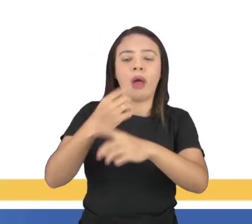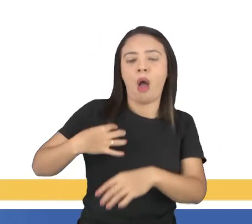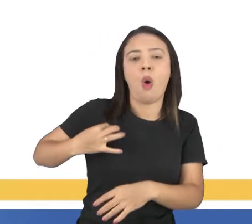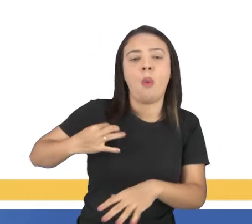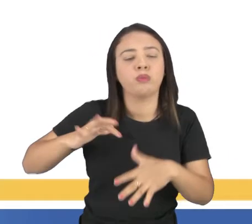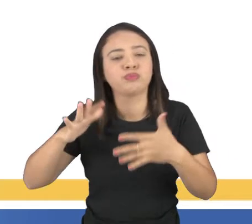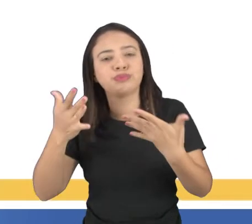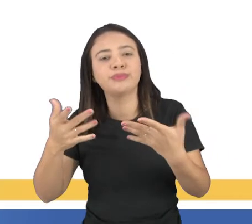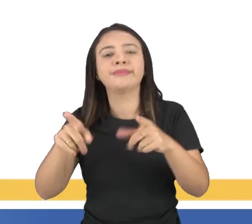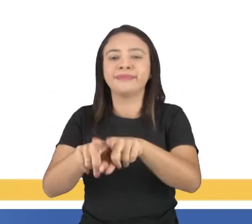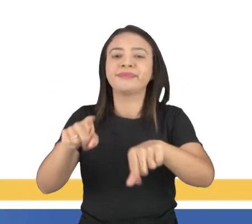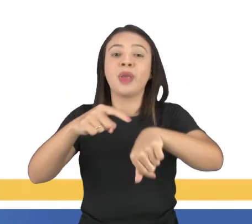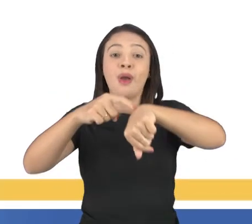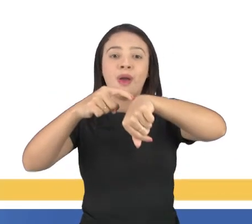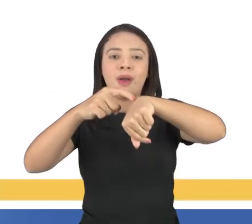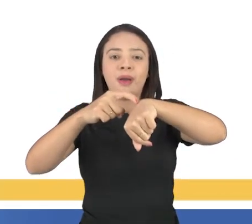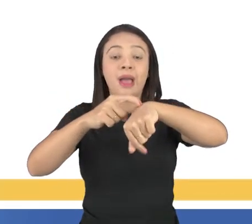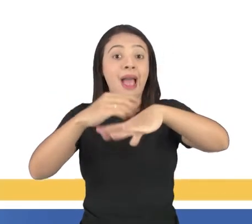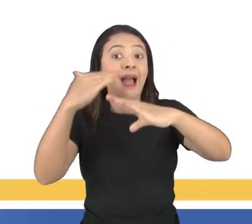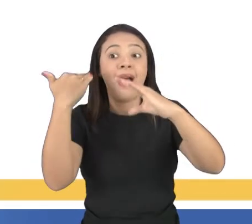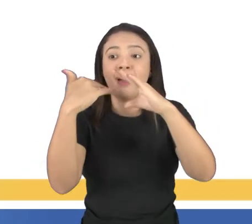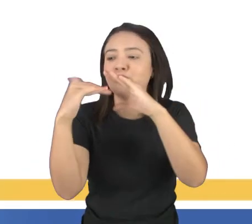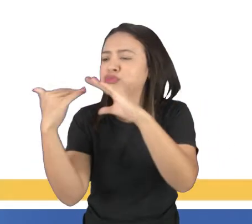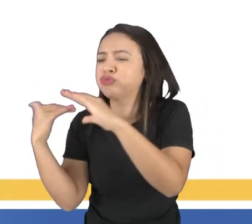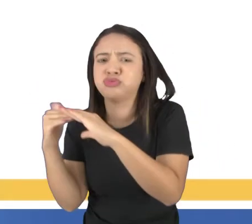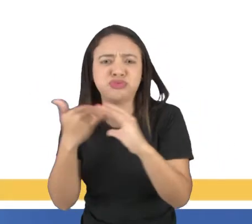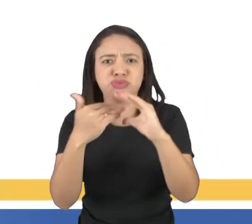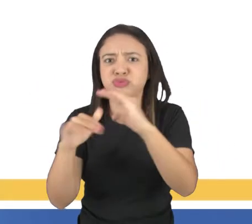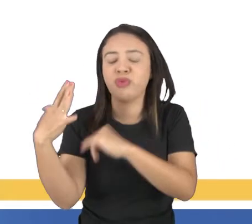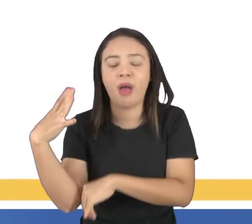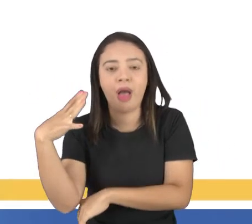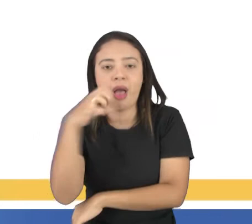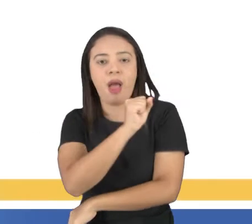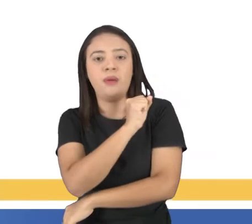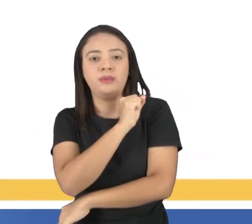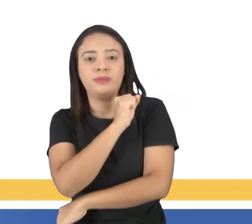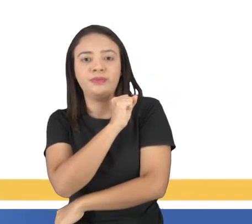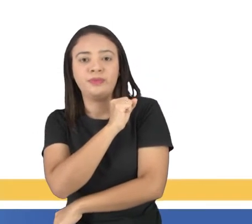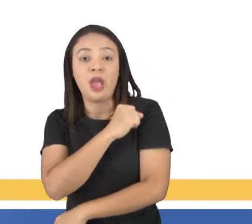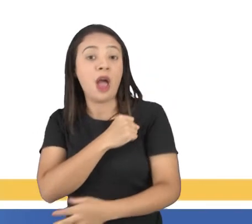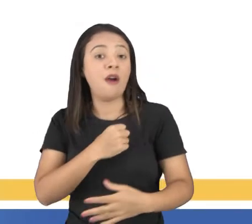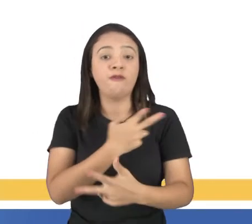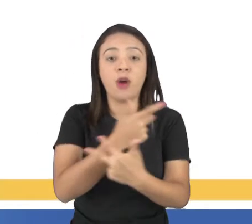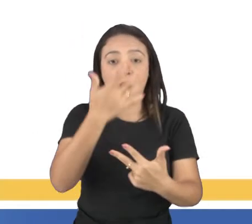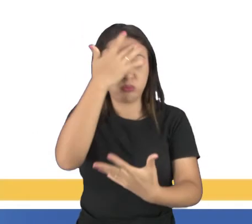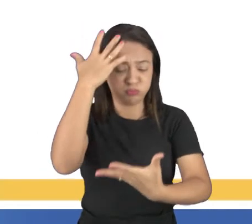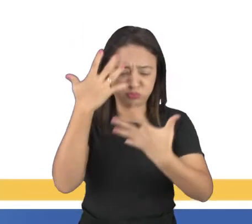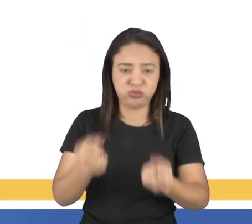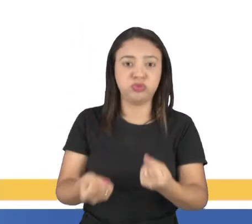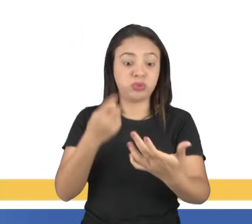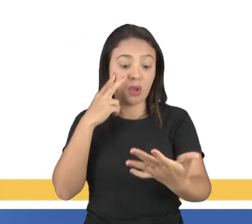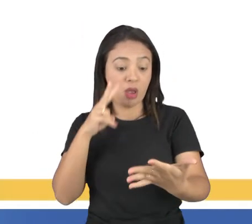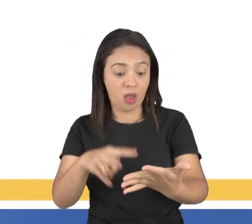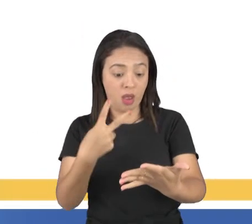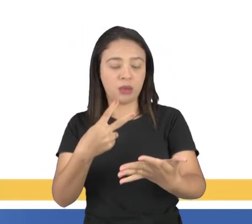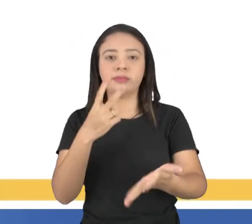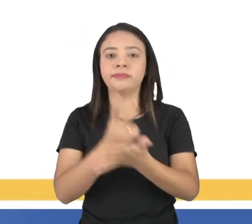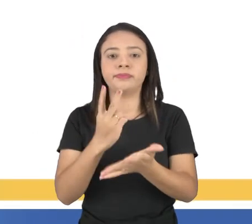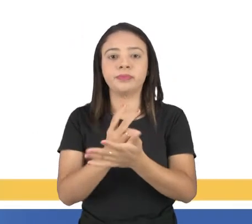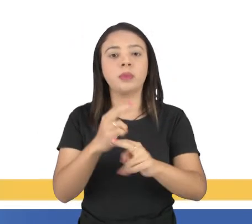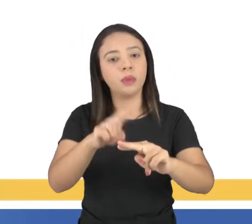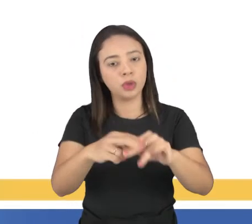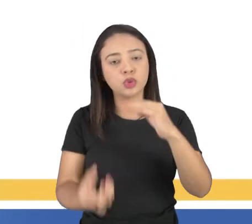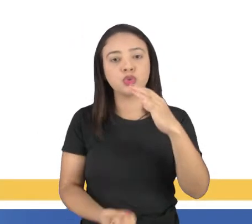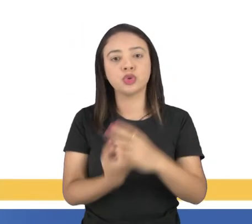outros, eram passadas de forma instantaneamente e atingiam um grande número de pessoas. Assim, foi construída a cultura do